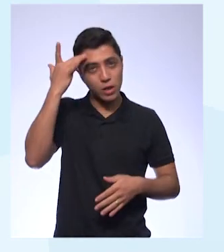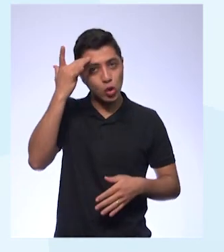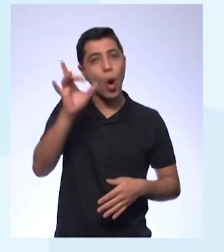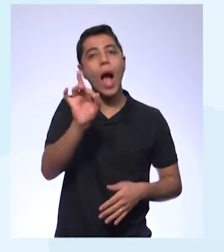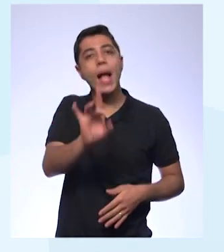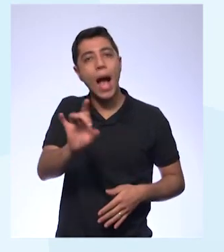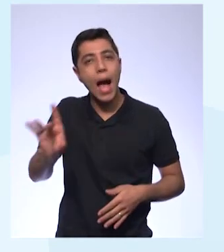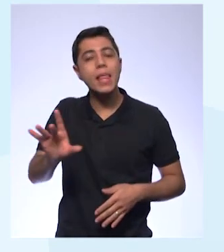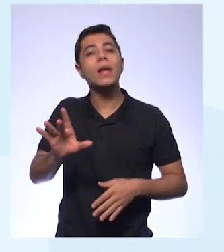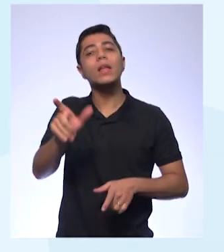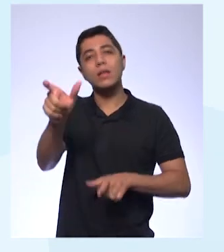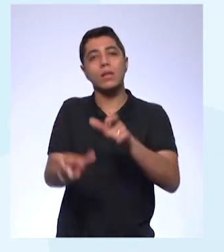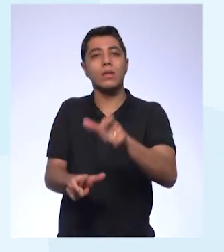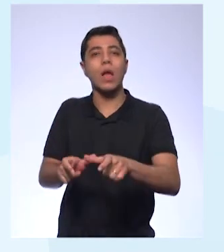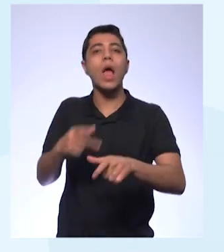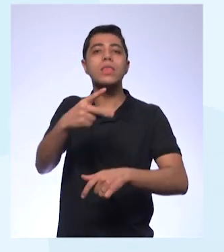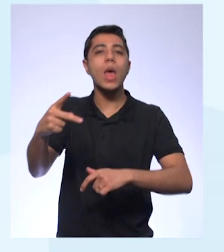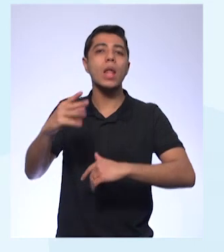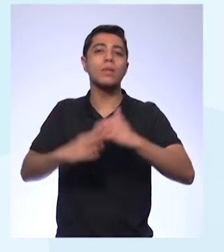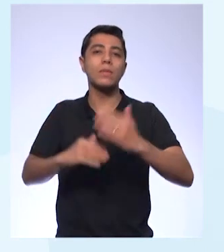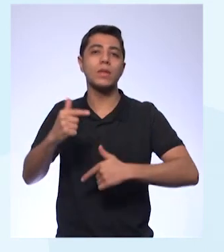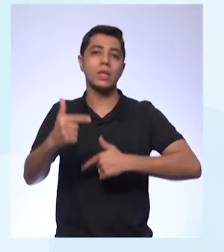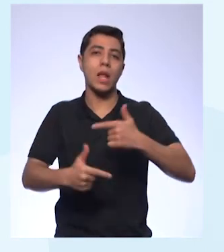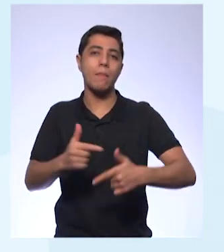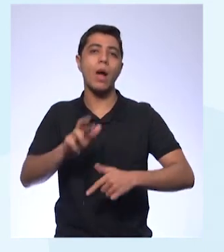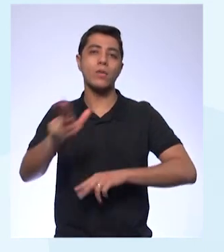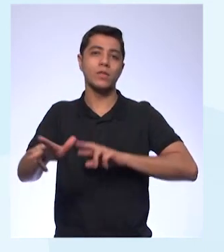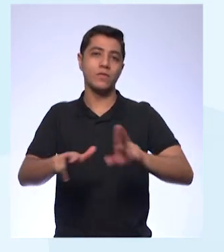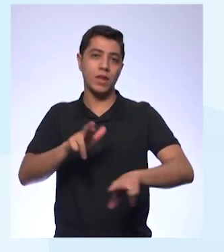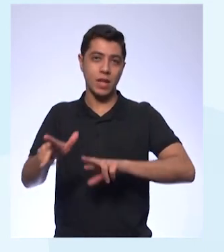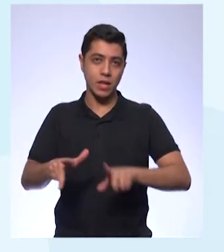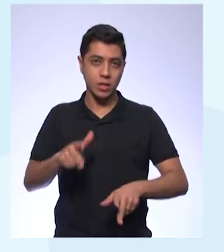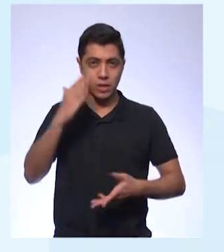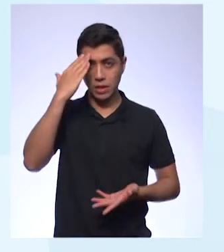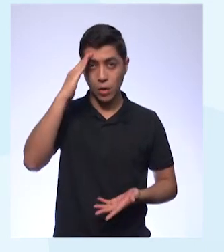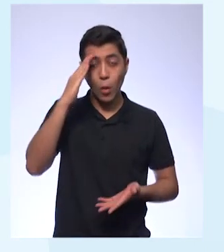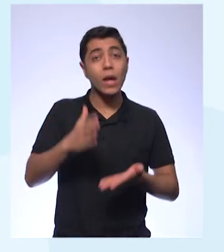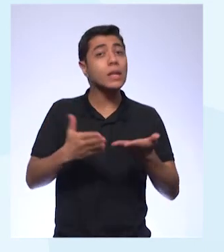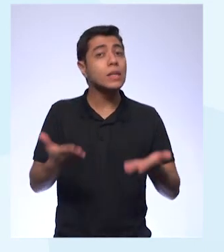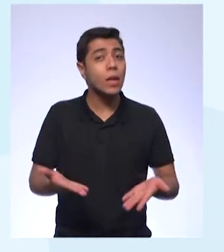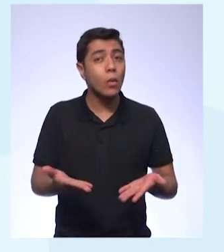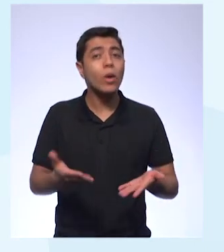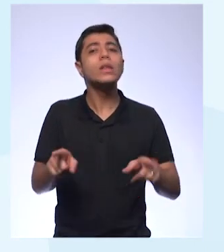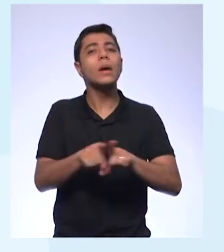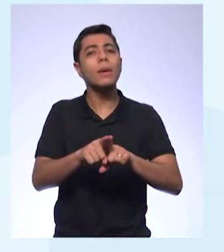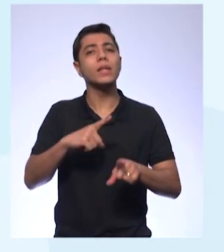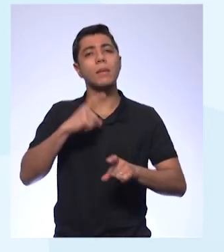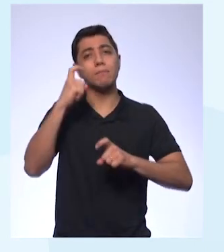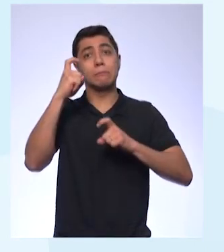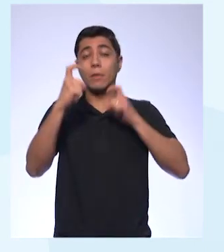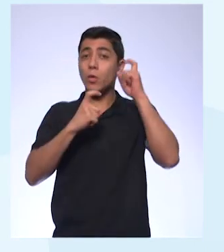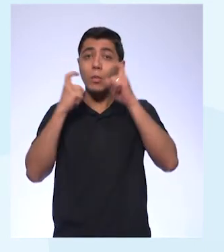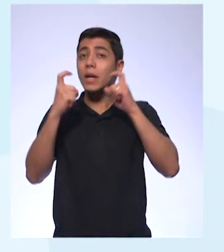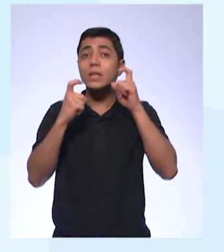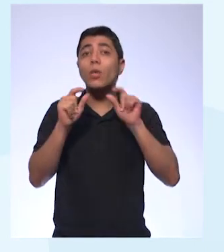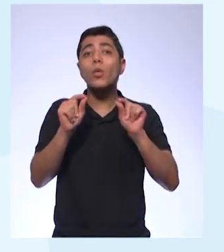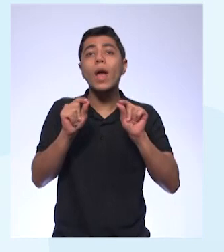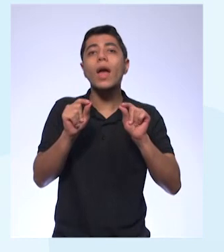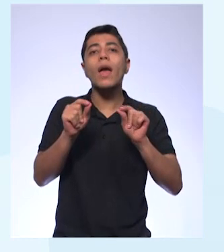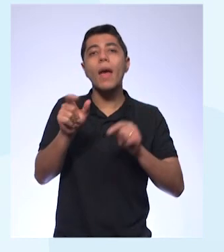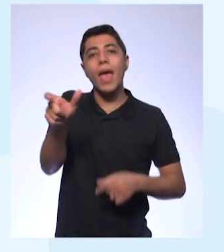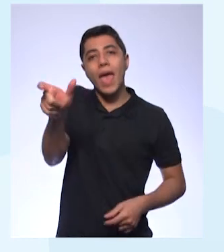de cada membro deste falancério aí. Ou seja, também existe uma preocupação com a felicidade